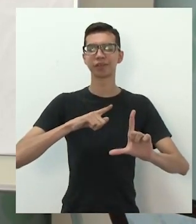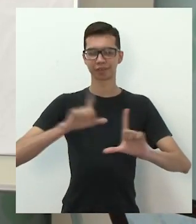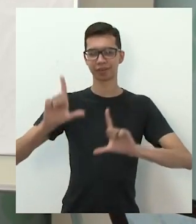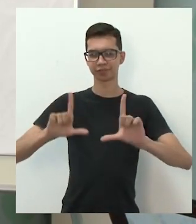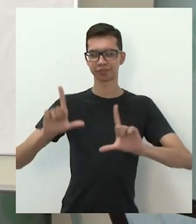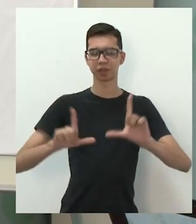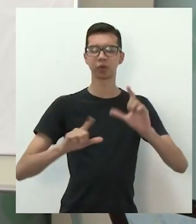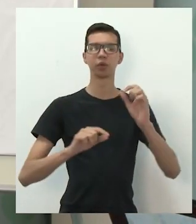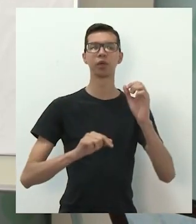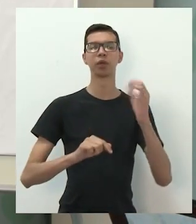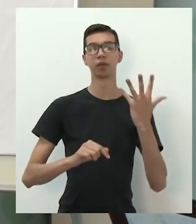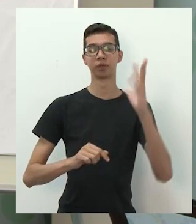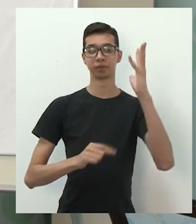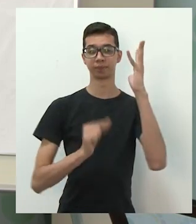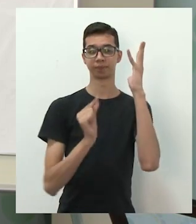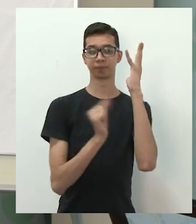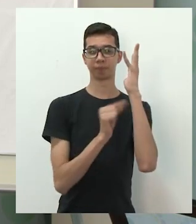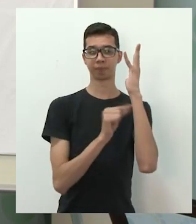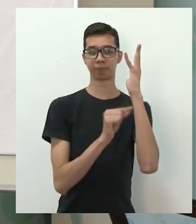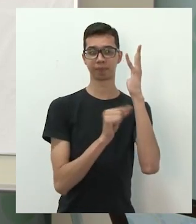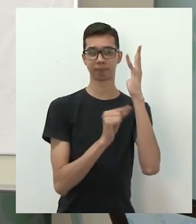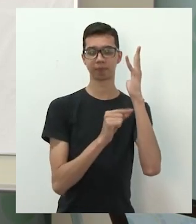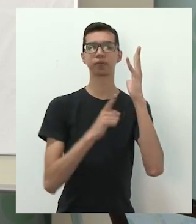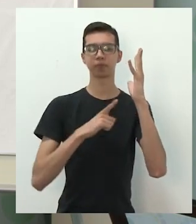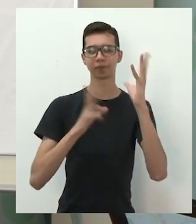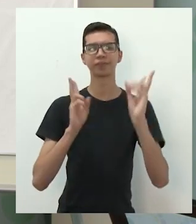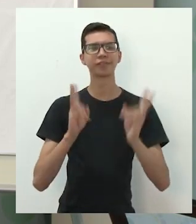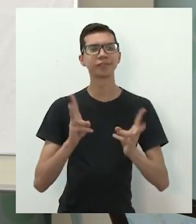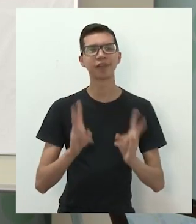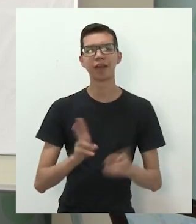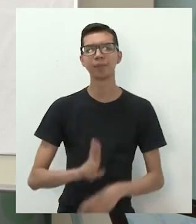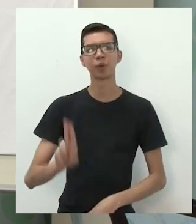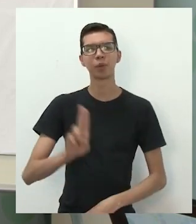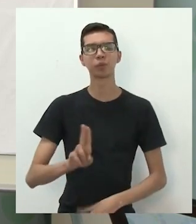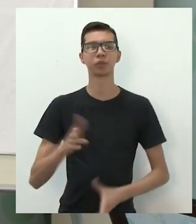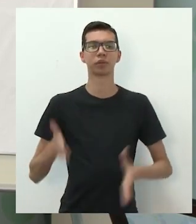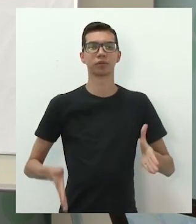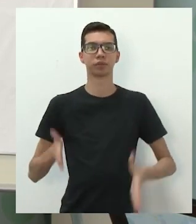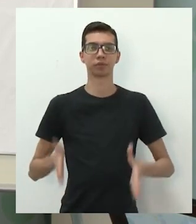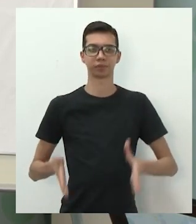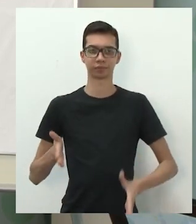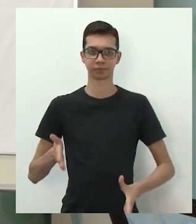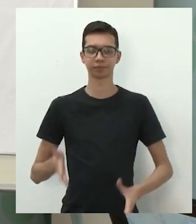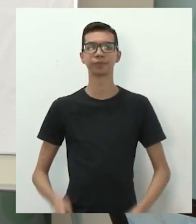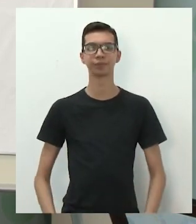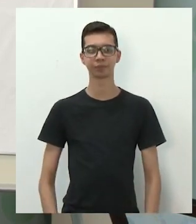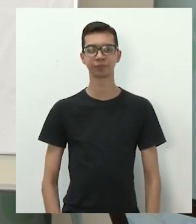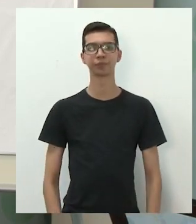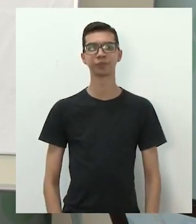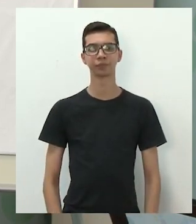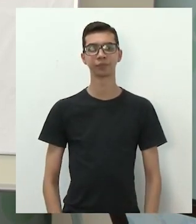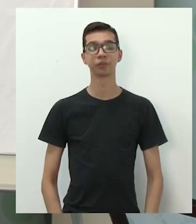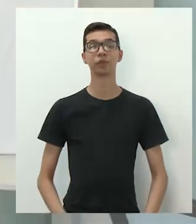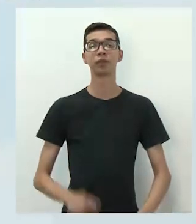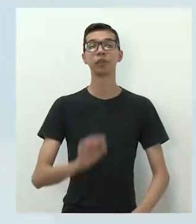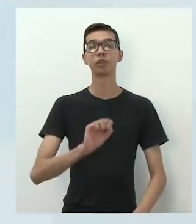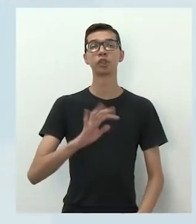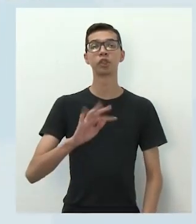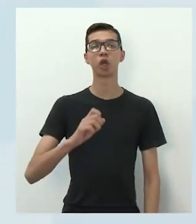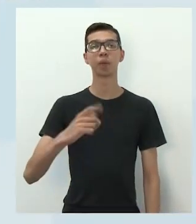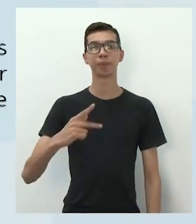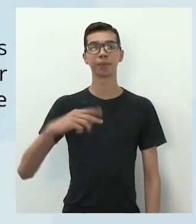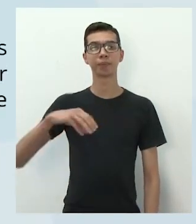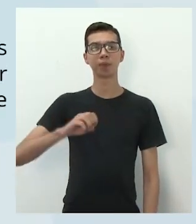né, e todos eles utilizavam essa técnica de animação mais rudimentar, que seria a animação em stop motion ou quadro a